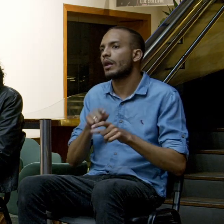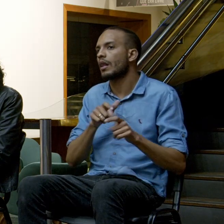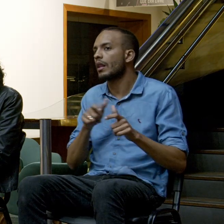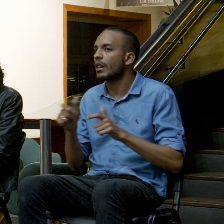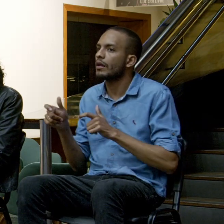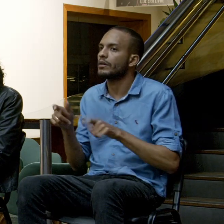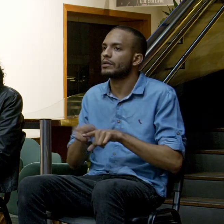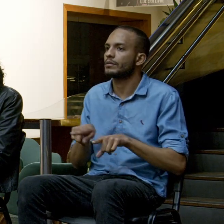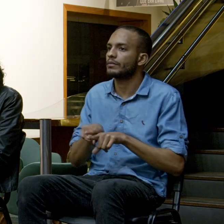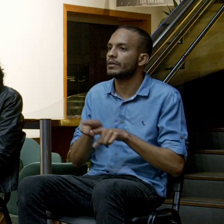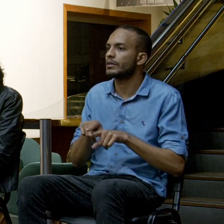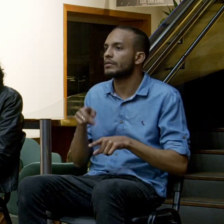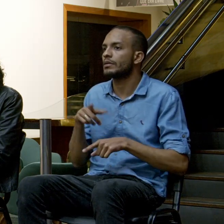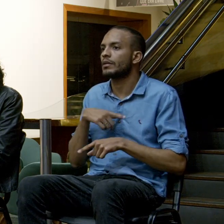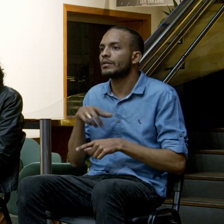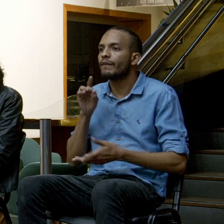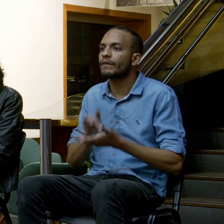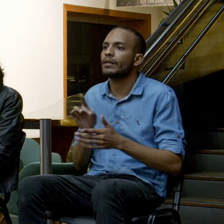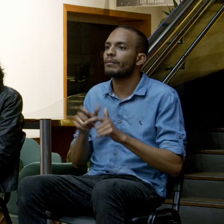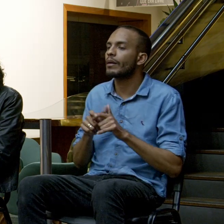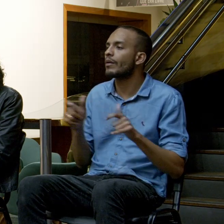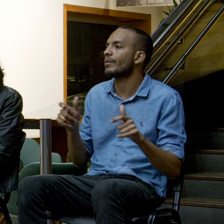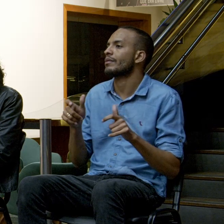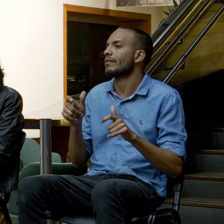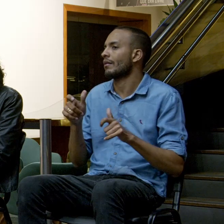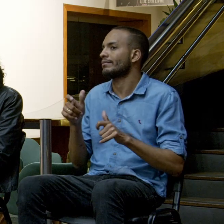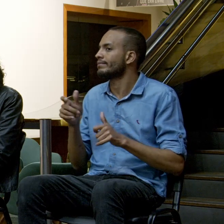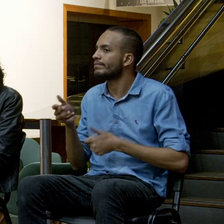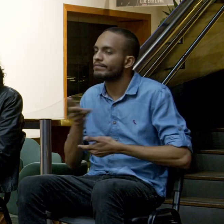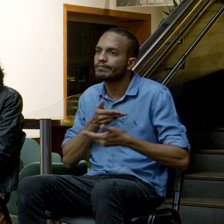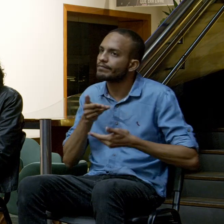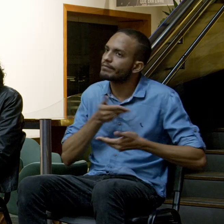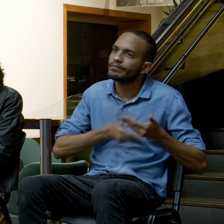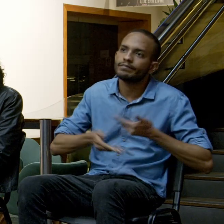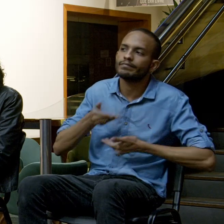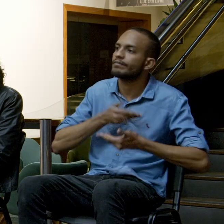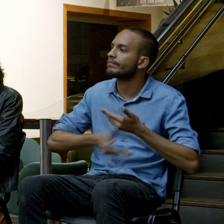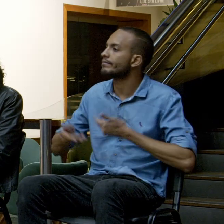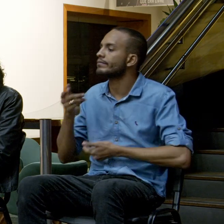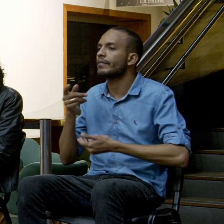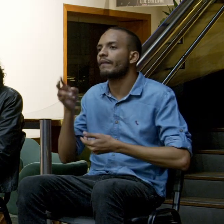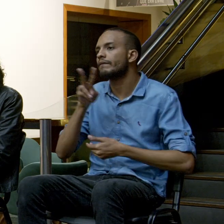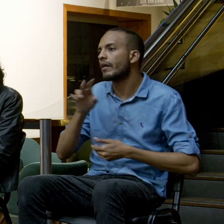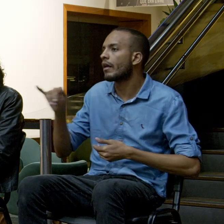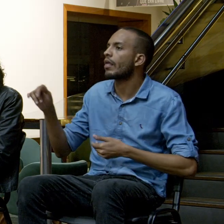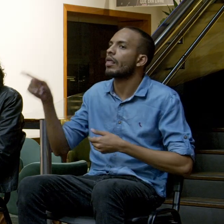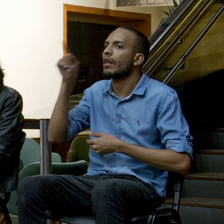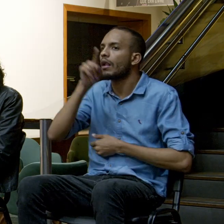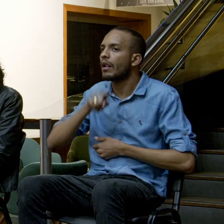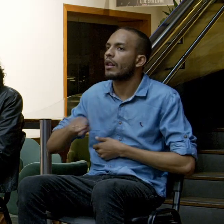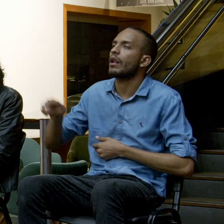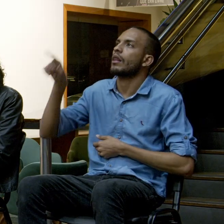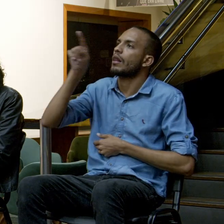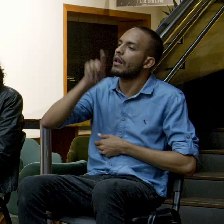em outro. E acho, de fato, que a Maiolino dá voltas, né, e volta a problemas